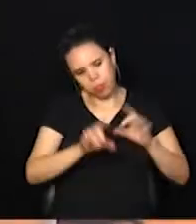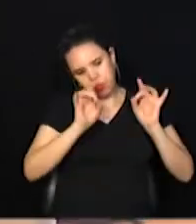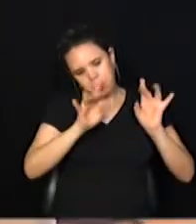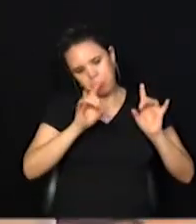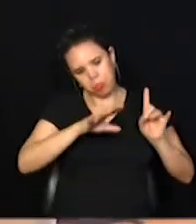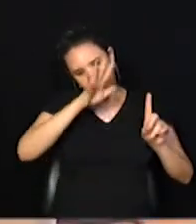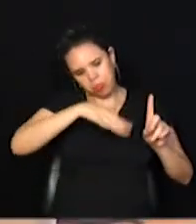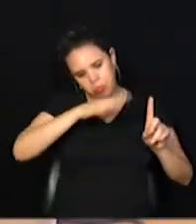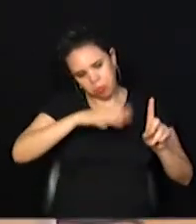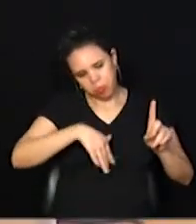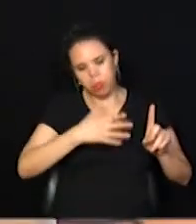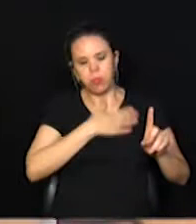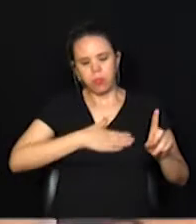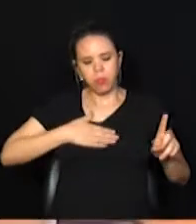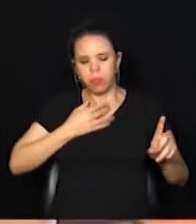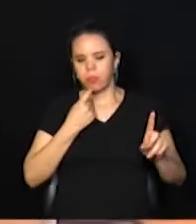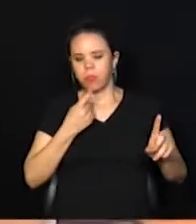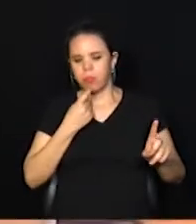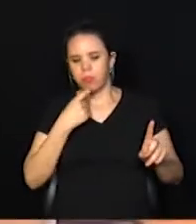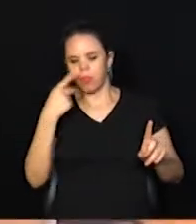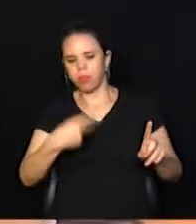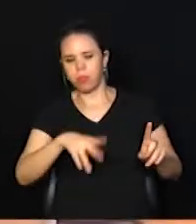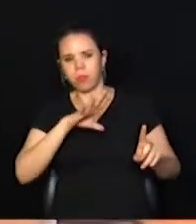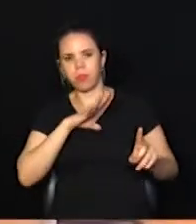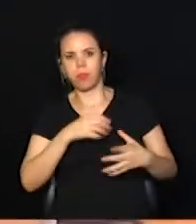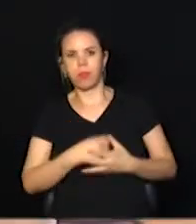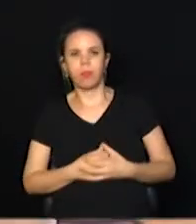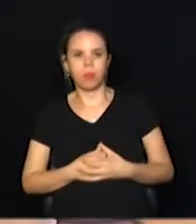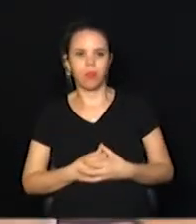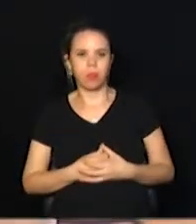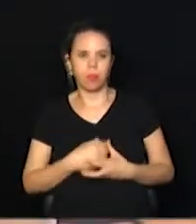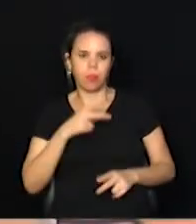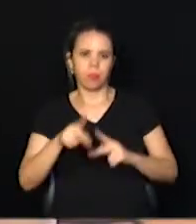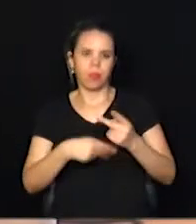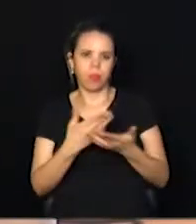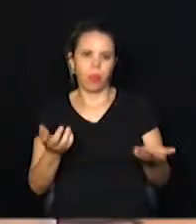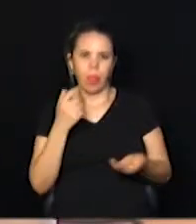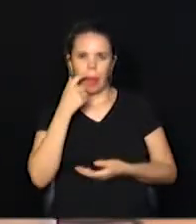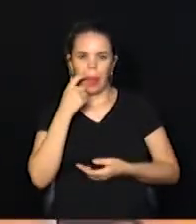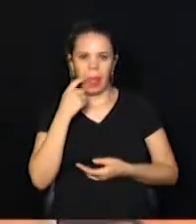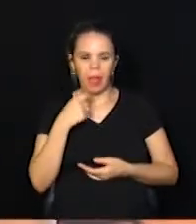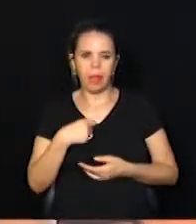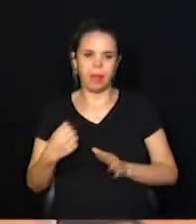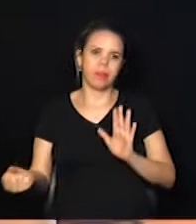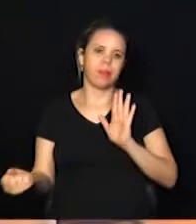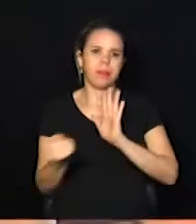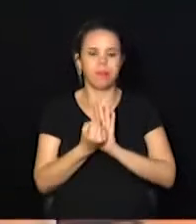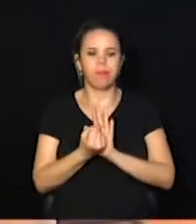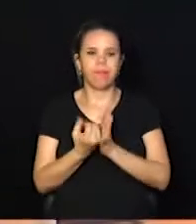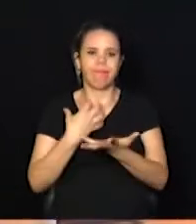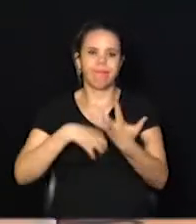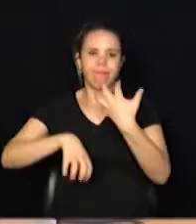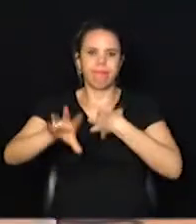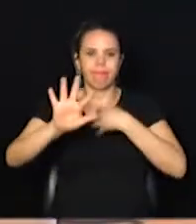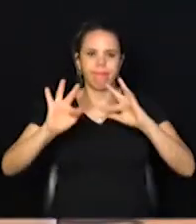gostava de Campinas, amava a sua cidade e o seu povo. Aqui nosso registro, a nossa solidariedade à